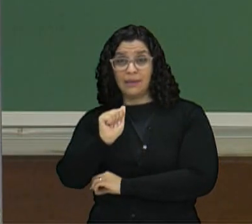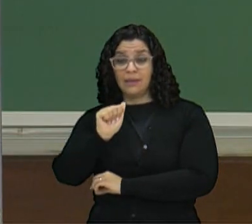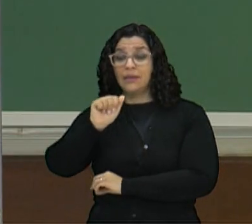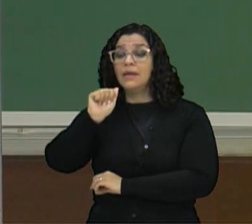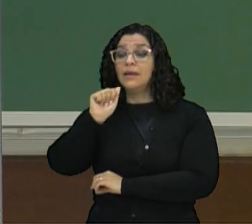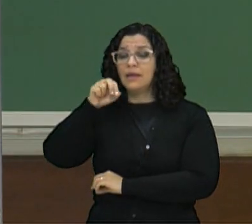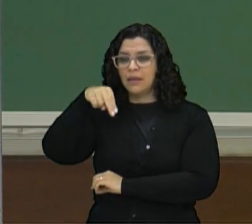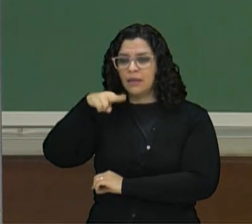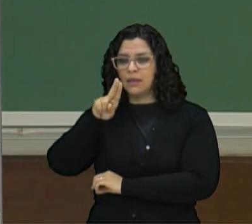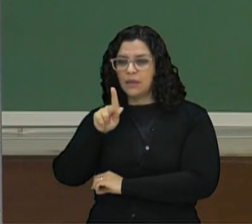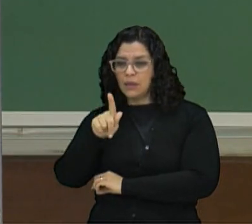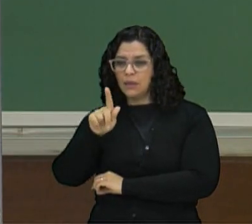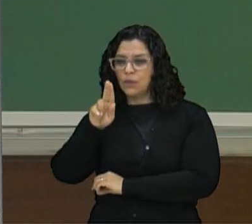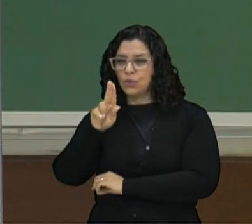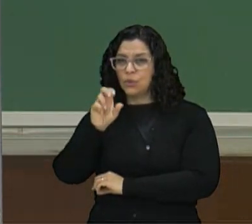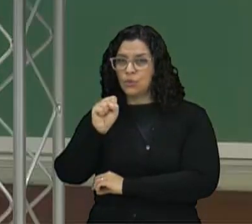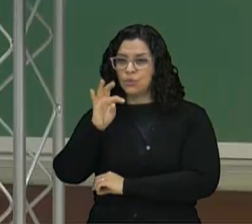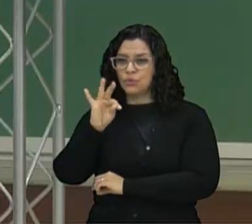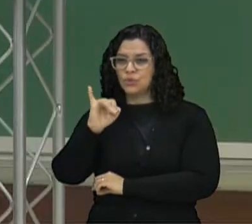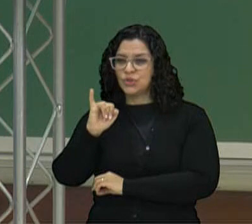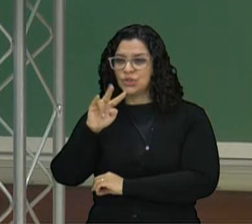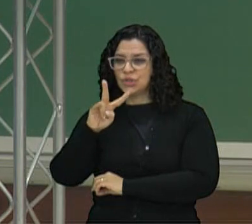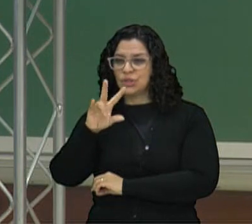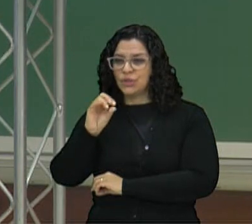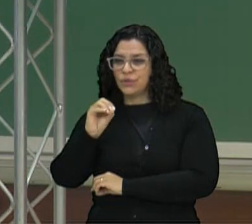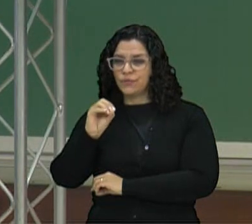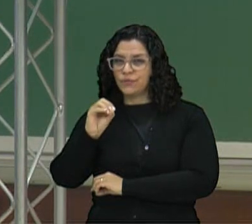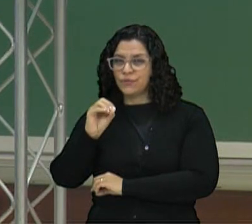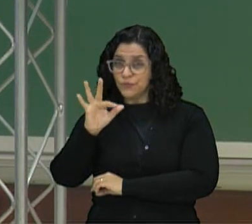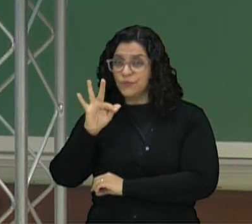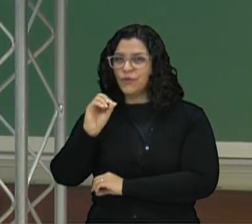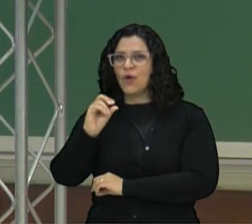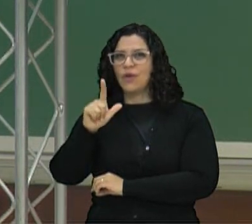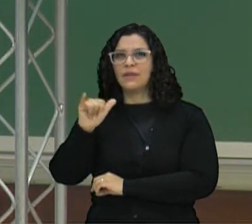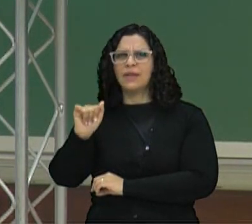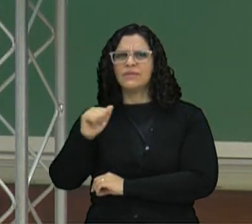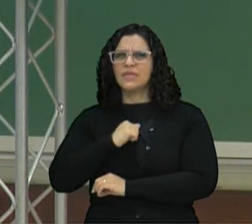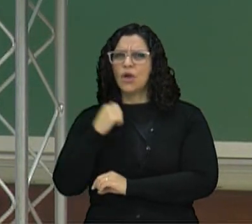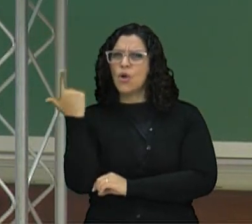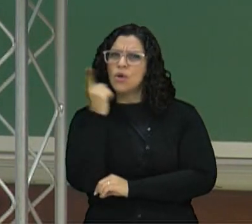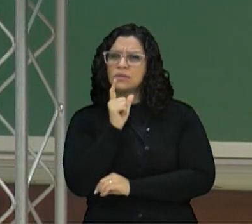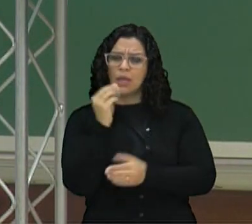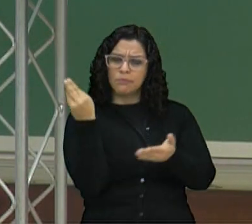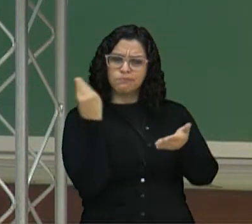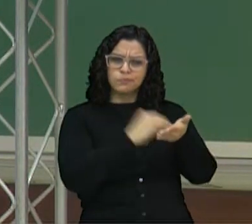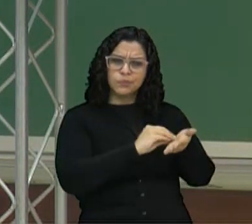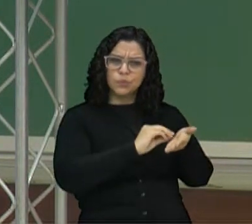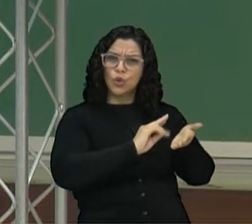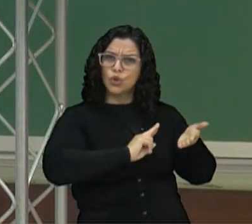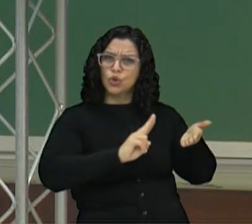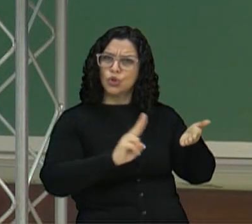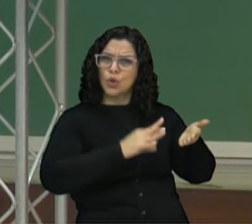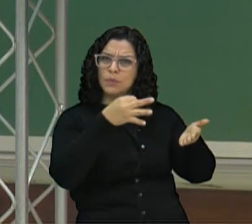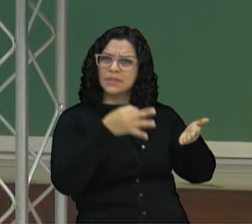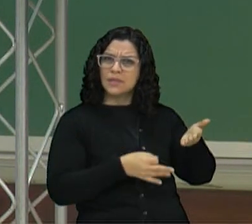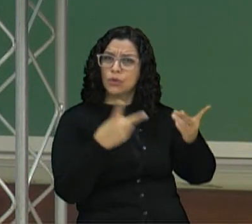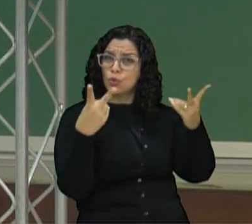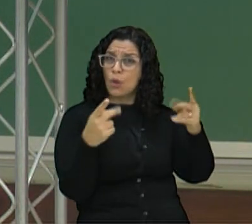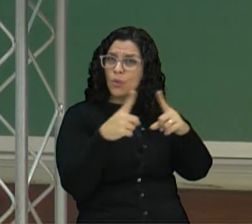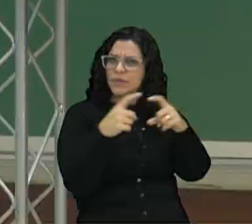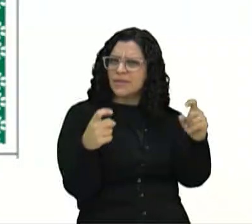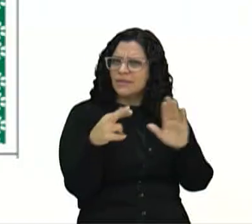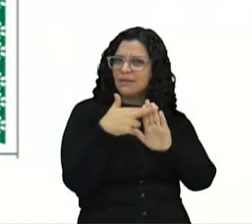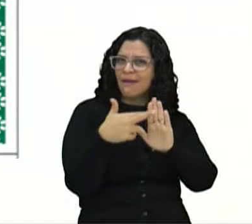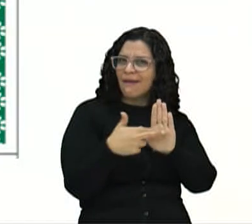você consegue colocar este nome nos padrões corretos da nomenclatura e da escrita do nome científico?